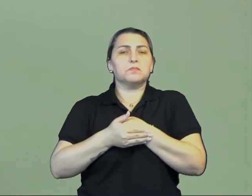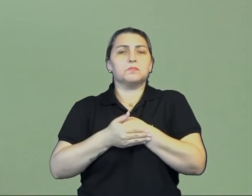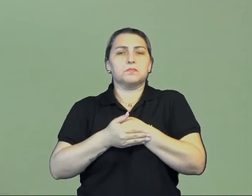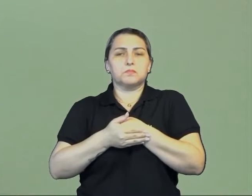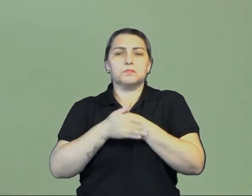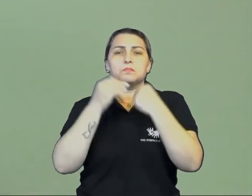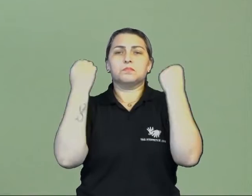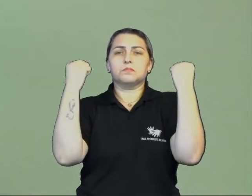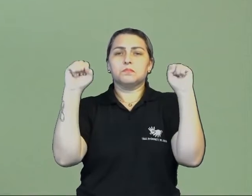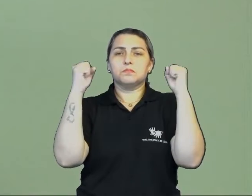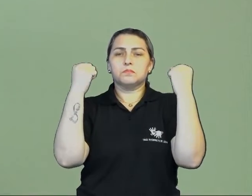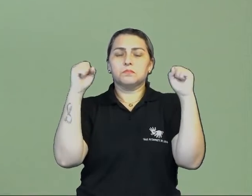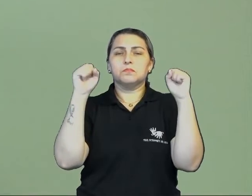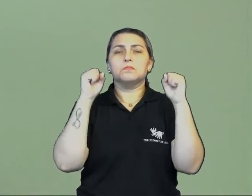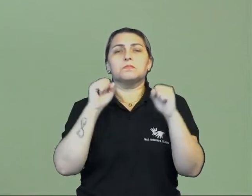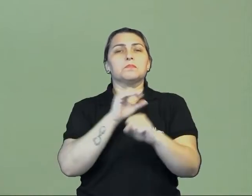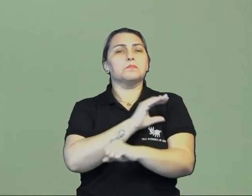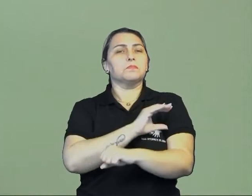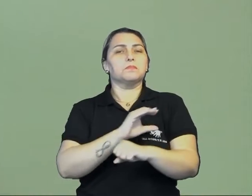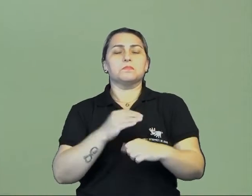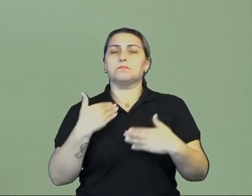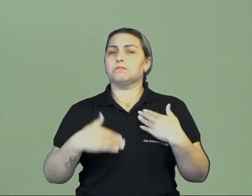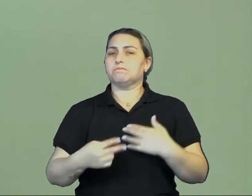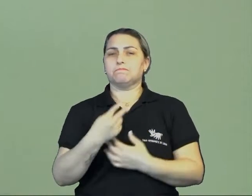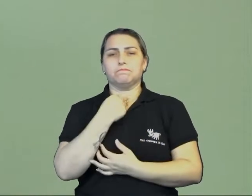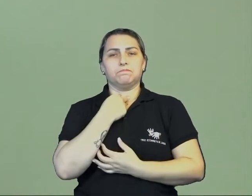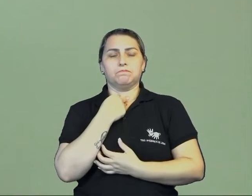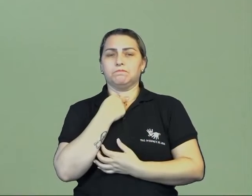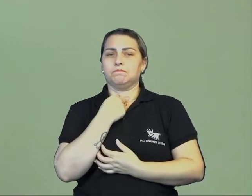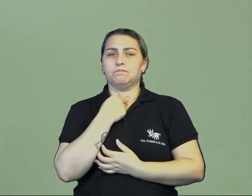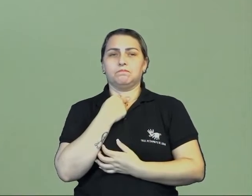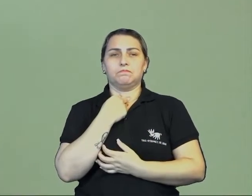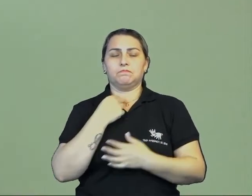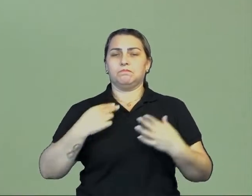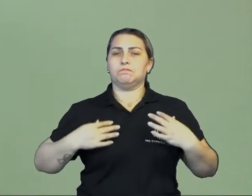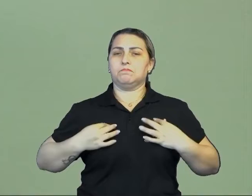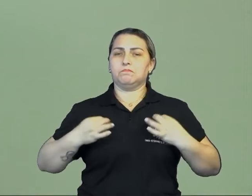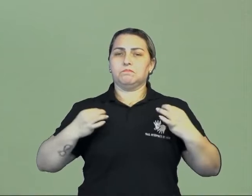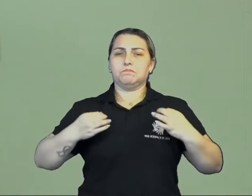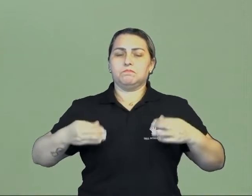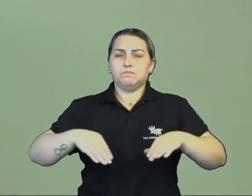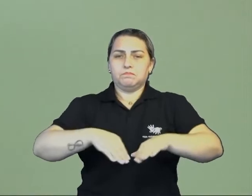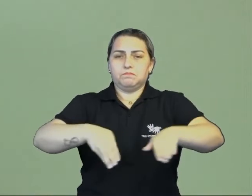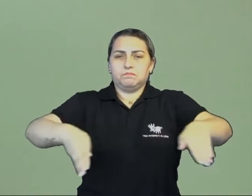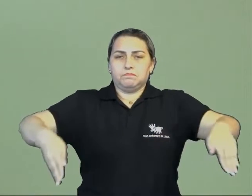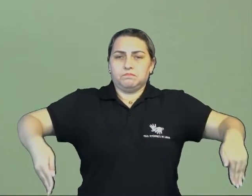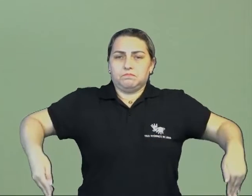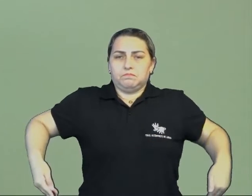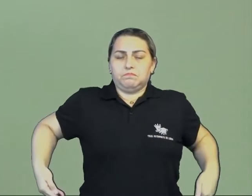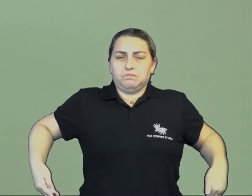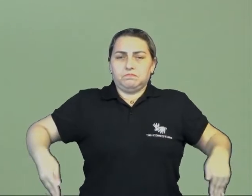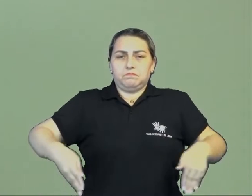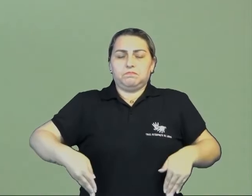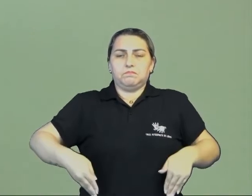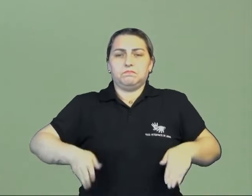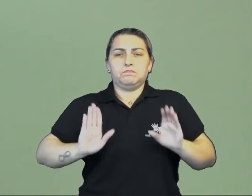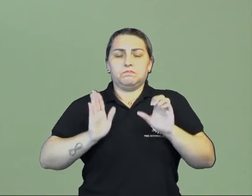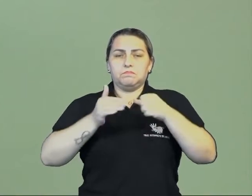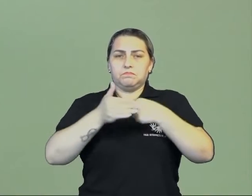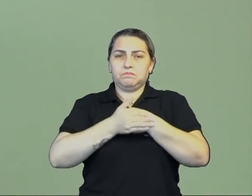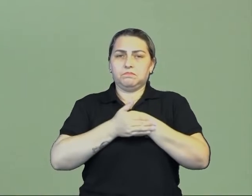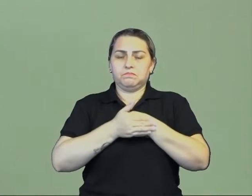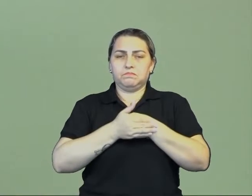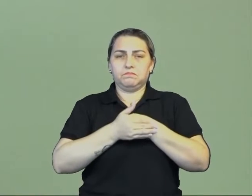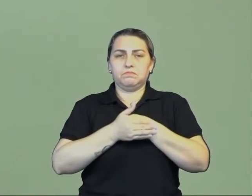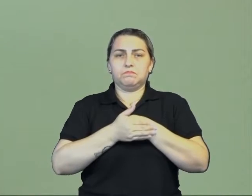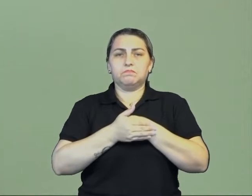Exercitar, cultuar o corpo não era permitido, então eram aquelas roupas muito voluptuosas, cobrindo tudo, tapando tudo.